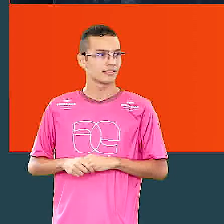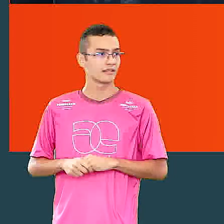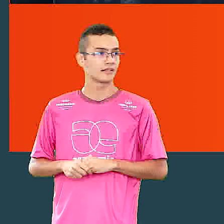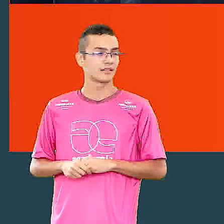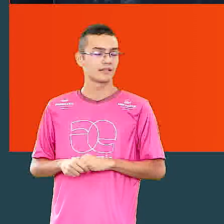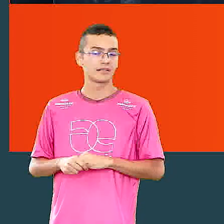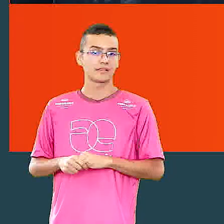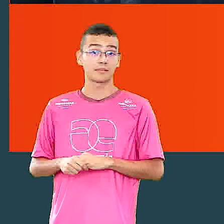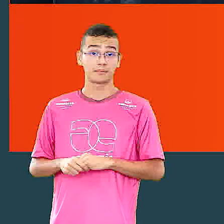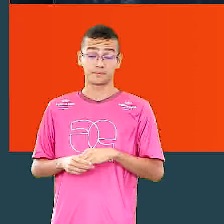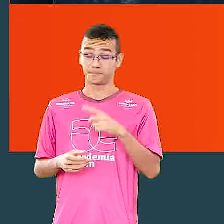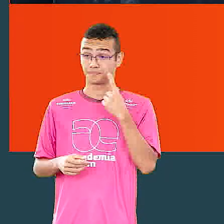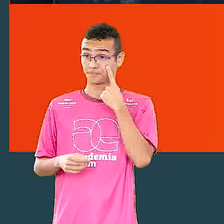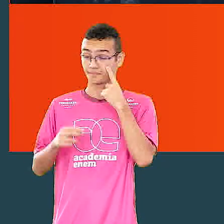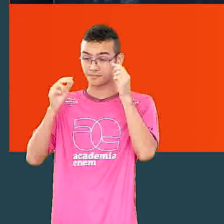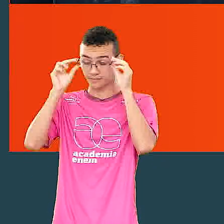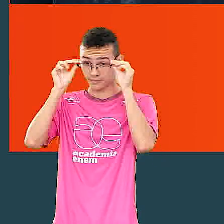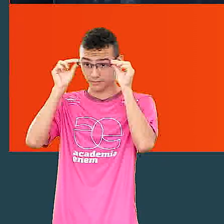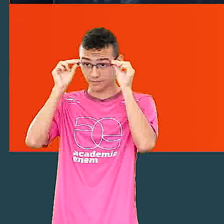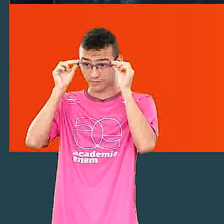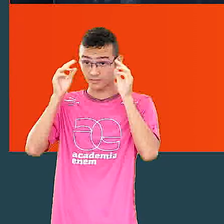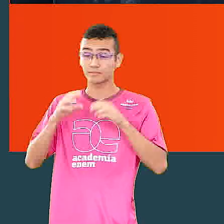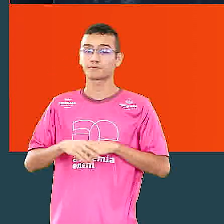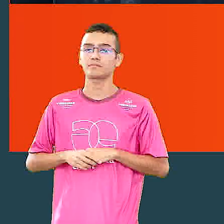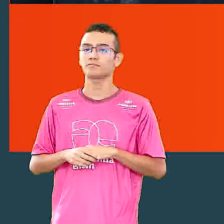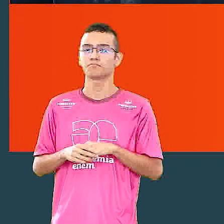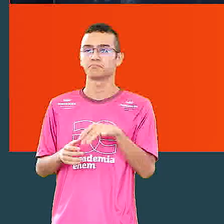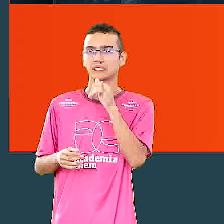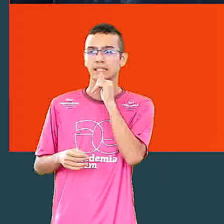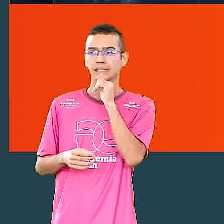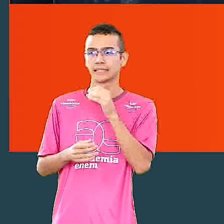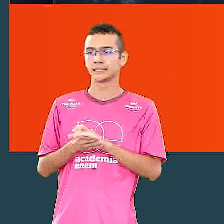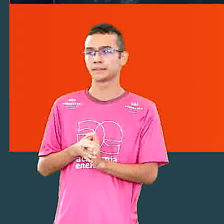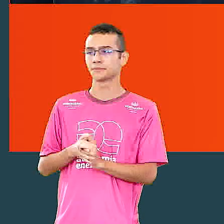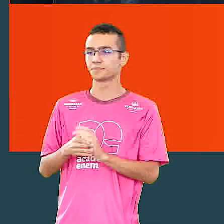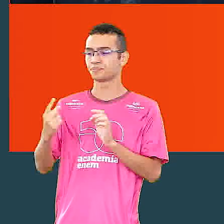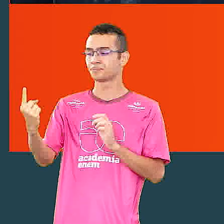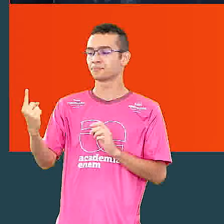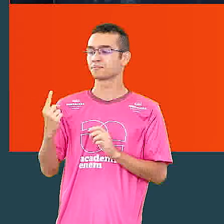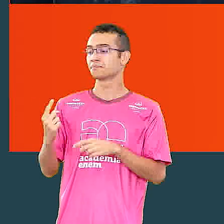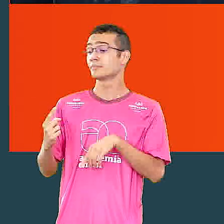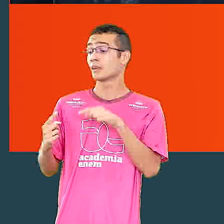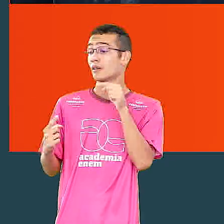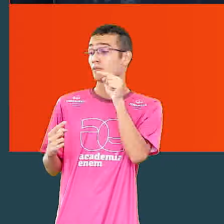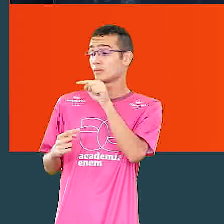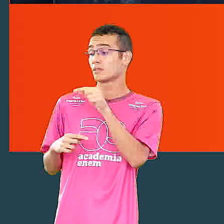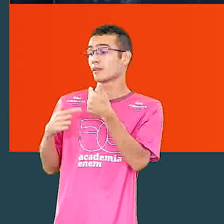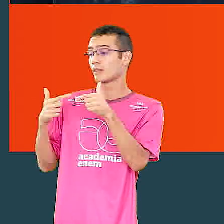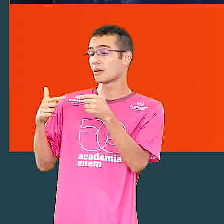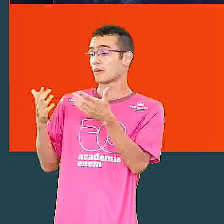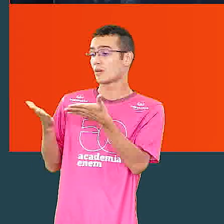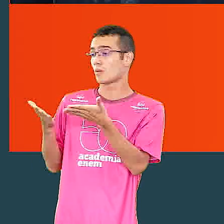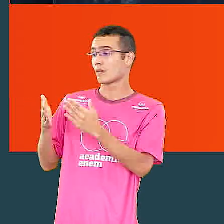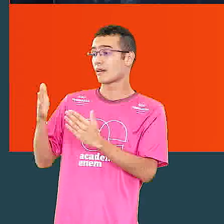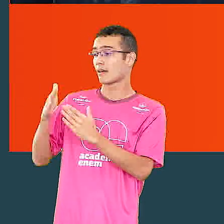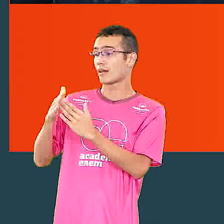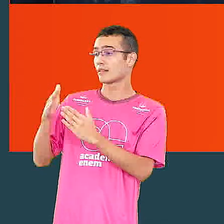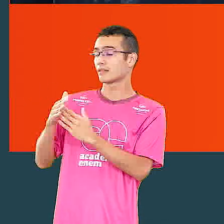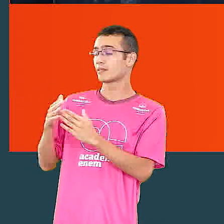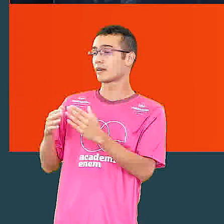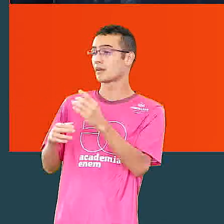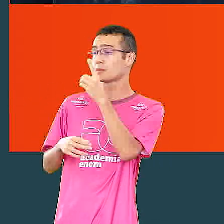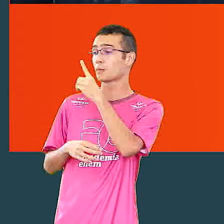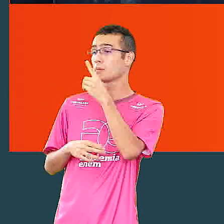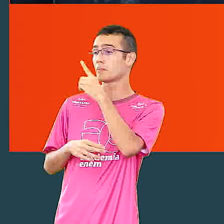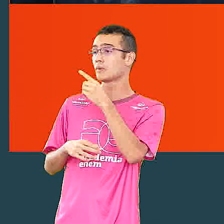fulano, tu vai trabalhar hoje até 2 horas da manhã do domingo. Pode ser? Aí